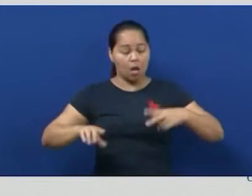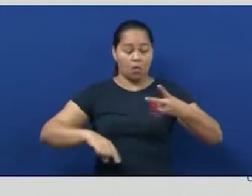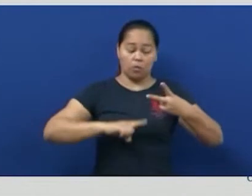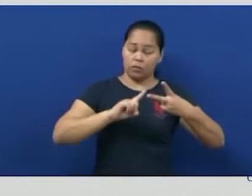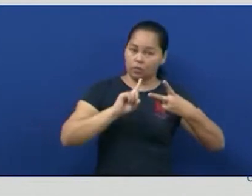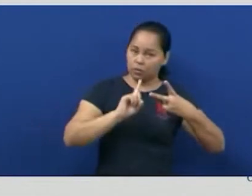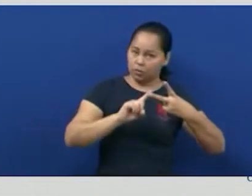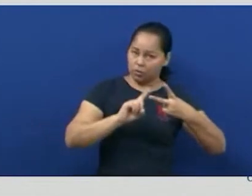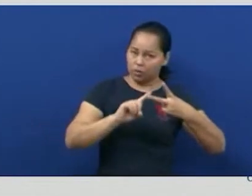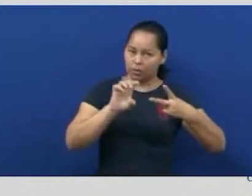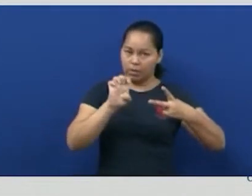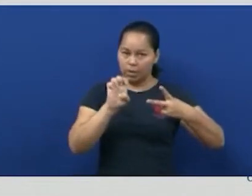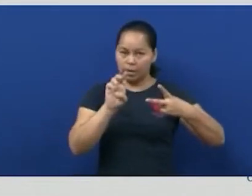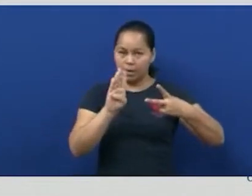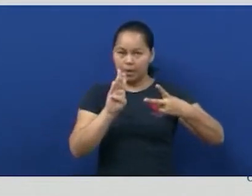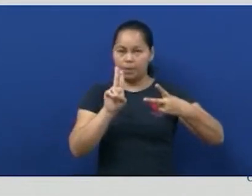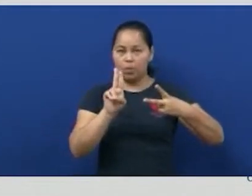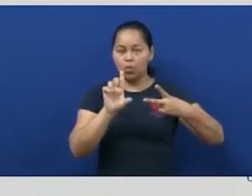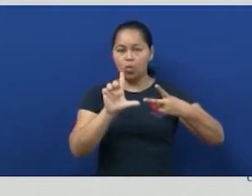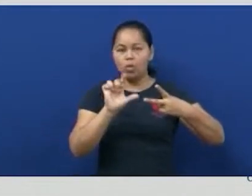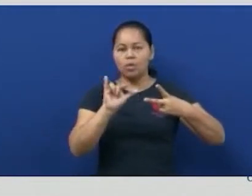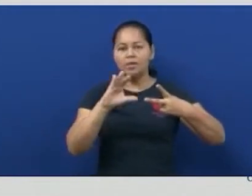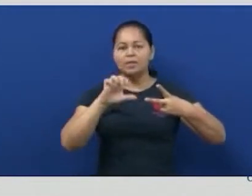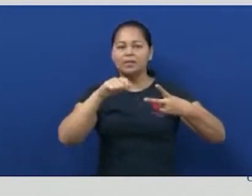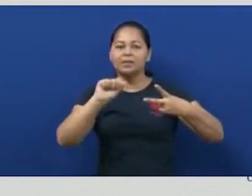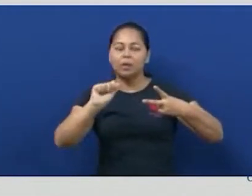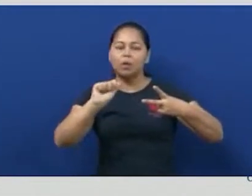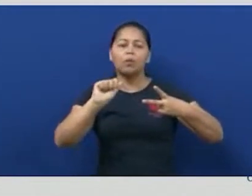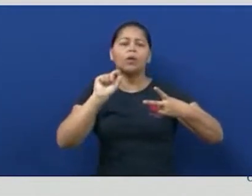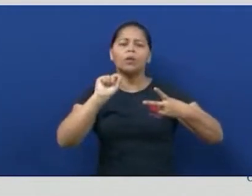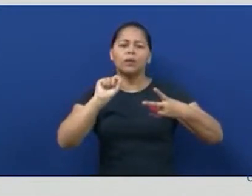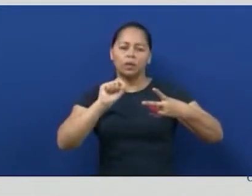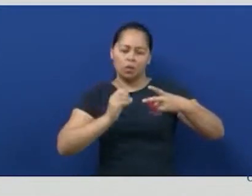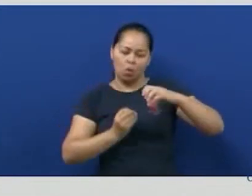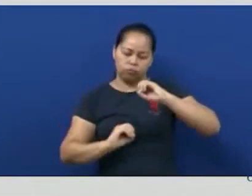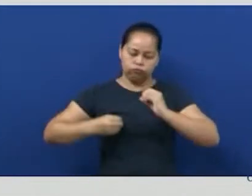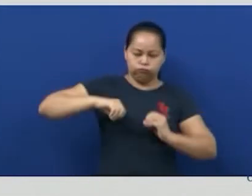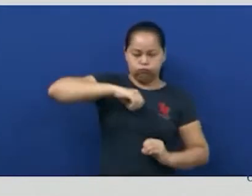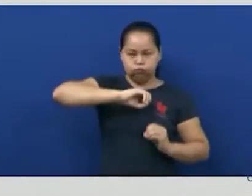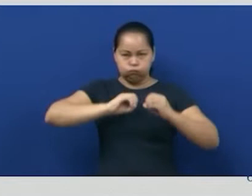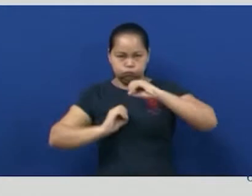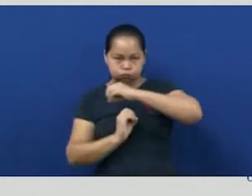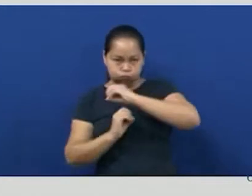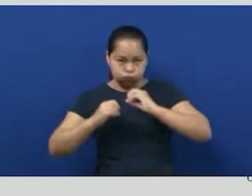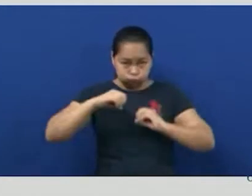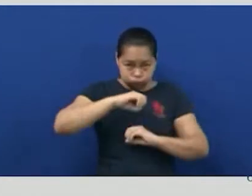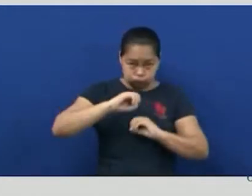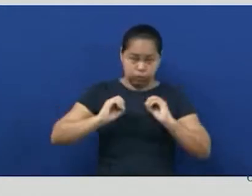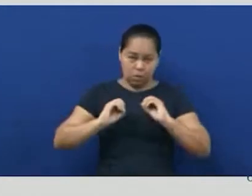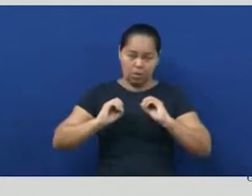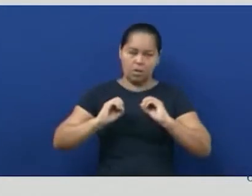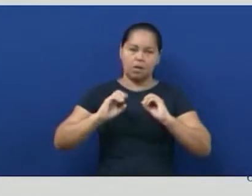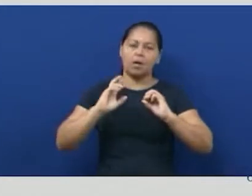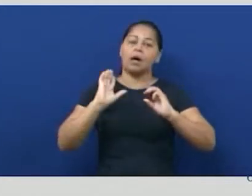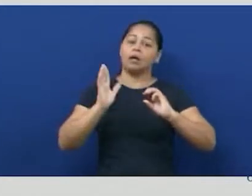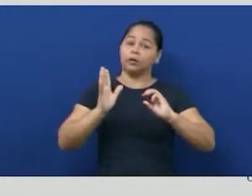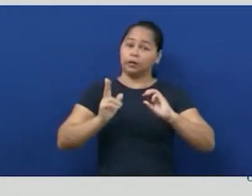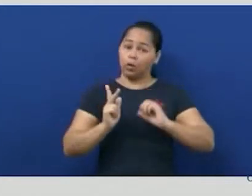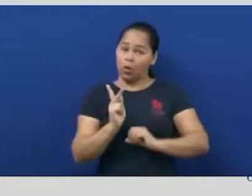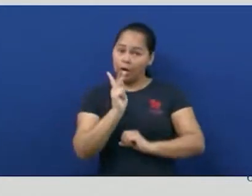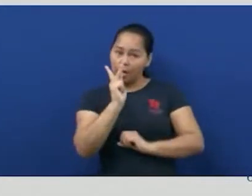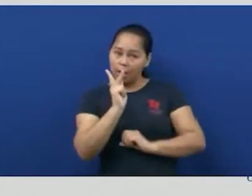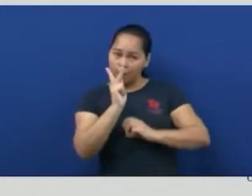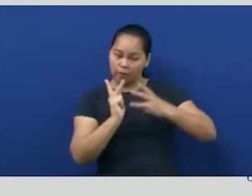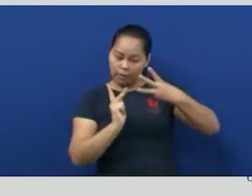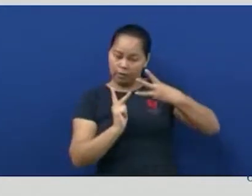de ebulição é o momento que as moléculas vão estar mais agitadas. Na escala Kelvin,